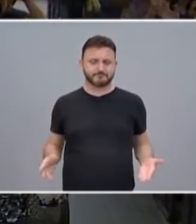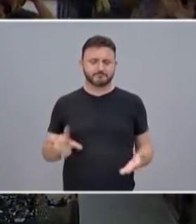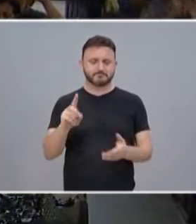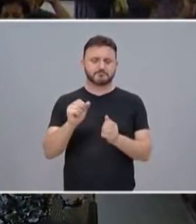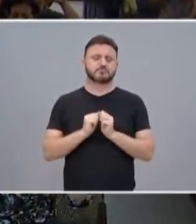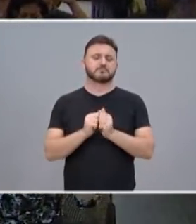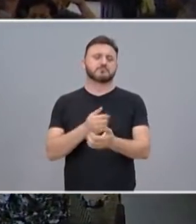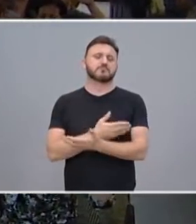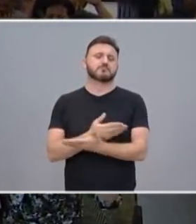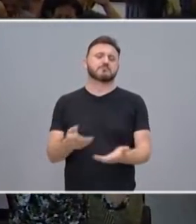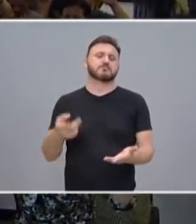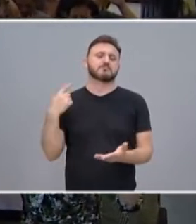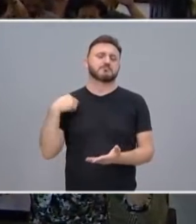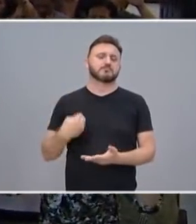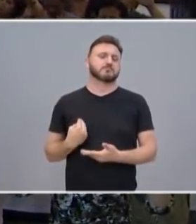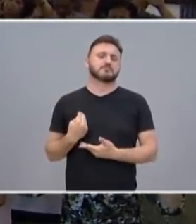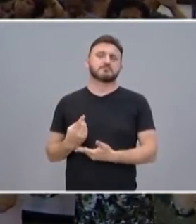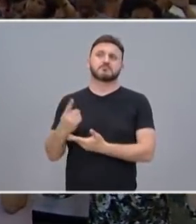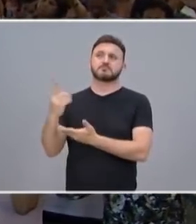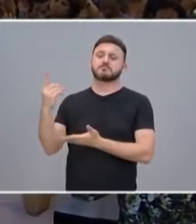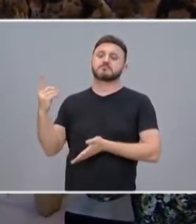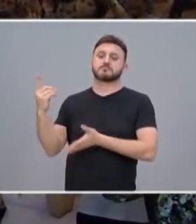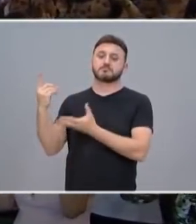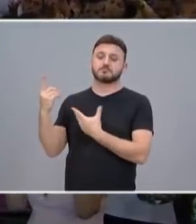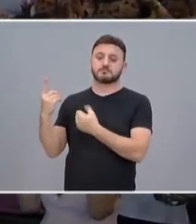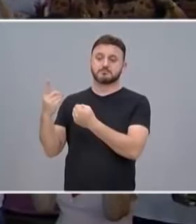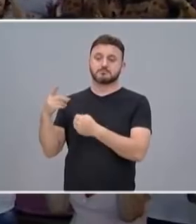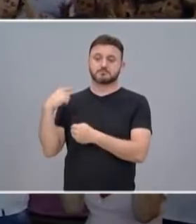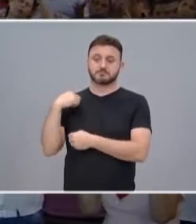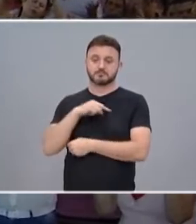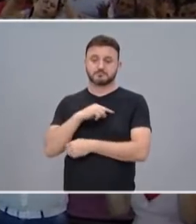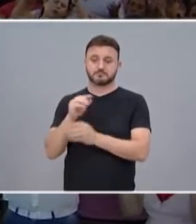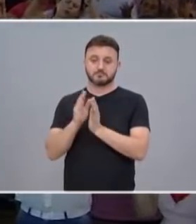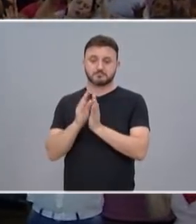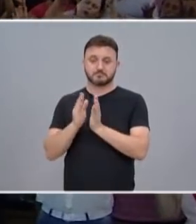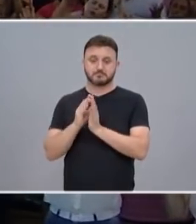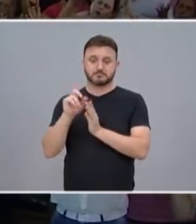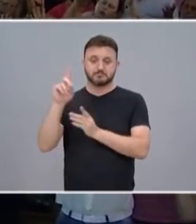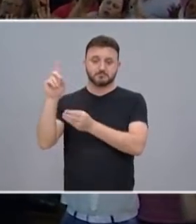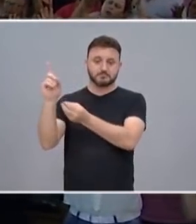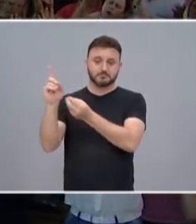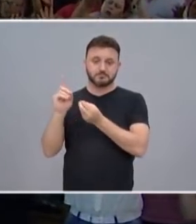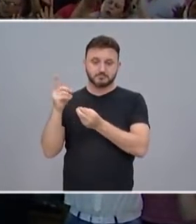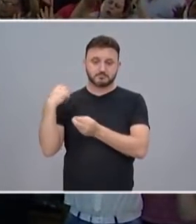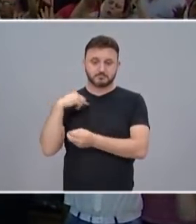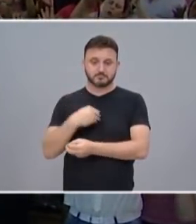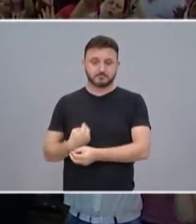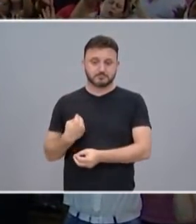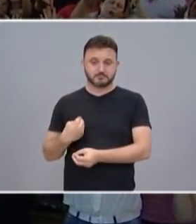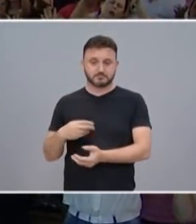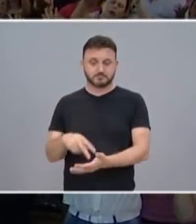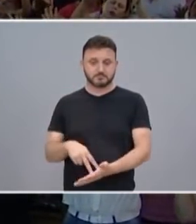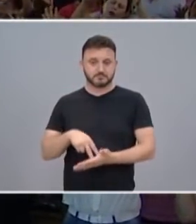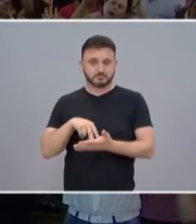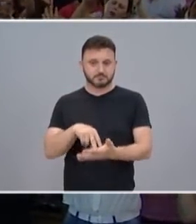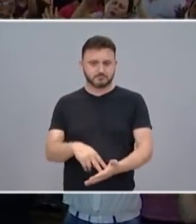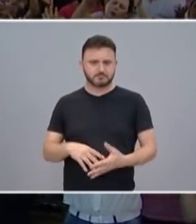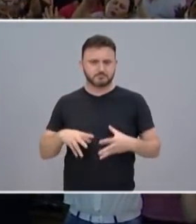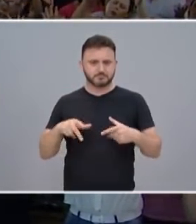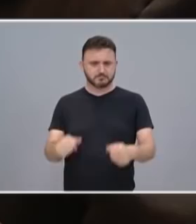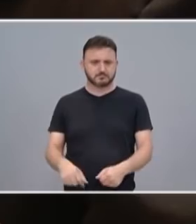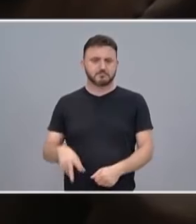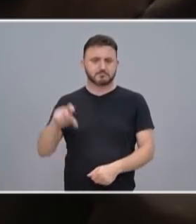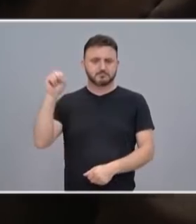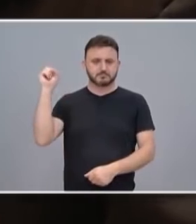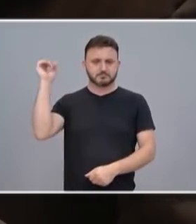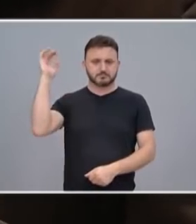do Senhor. E nós vamos clamando e pedindo que muralhas possam ser derrubadas nesta noite, que graças possam